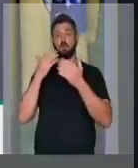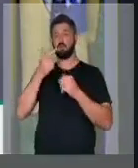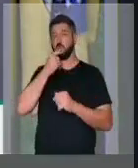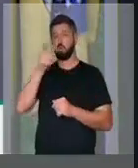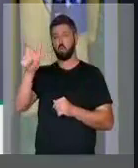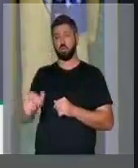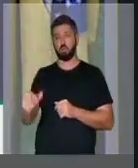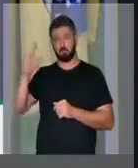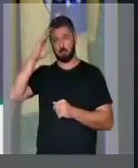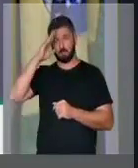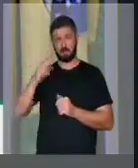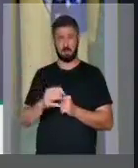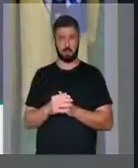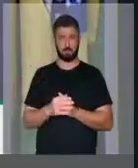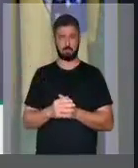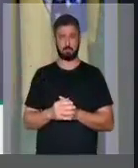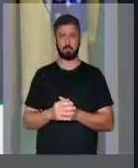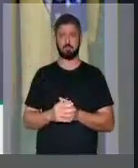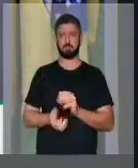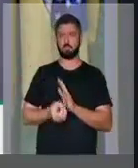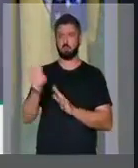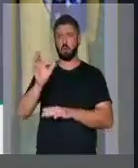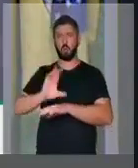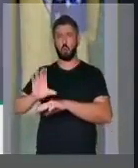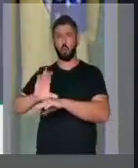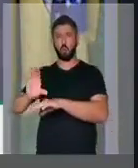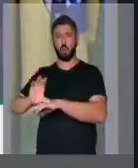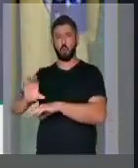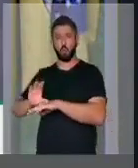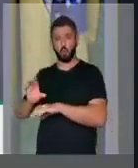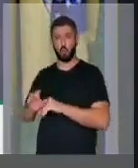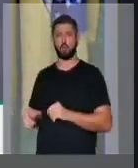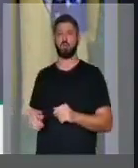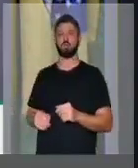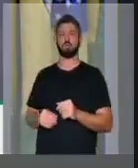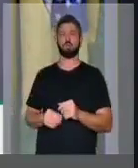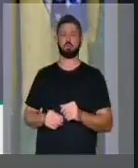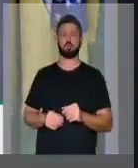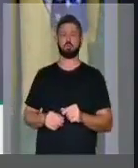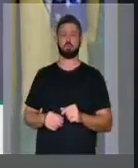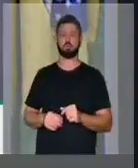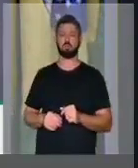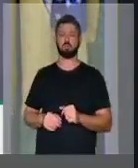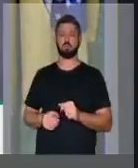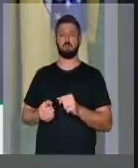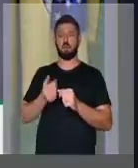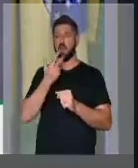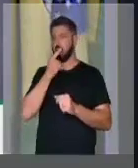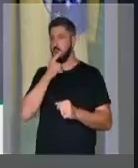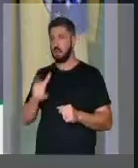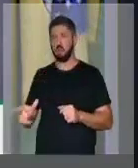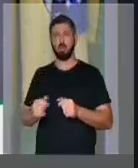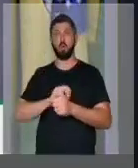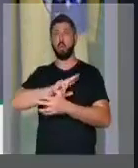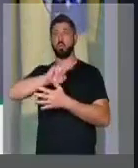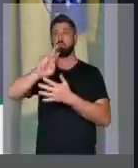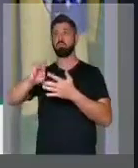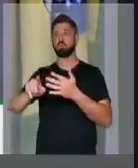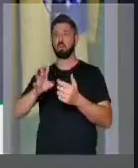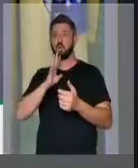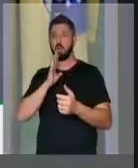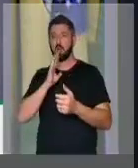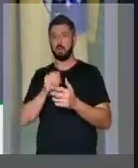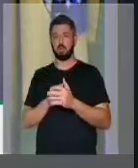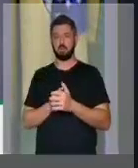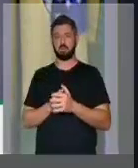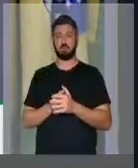militar, geral de divisão, com vários cursos, homem dominando vários idiomas, se você for